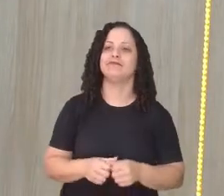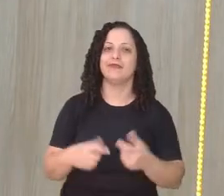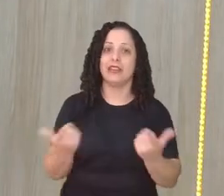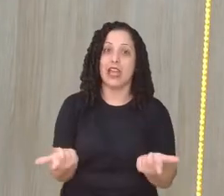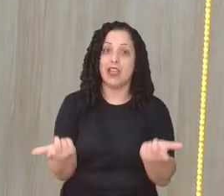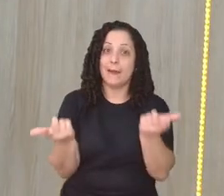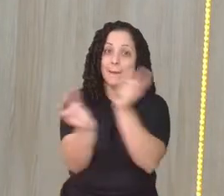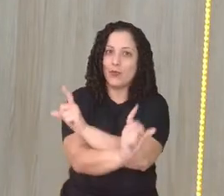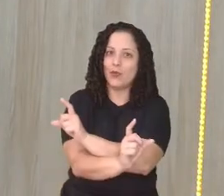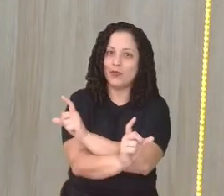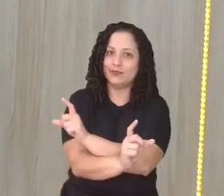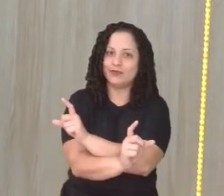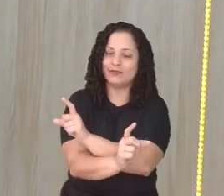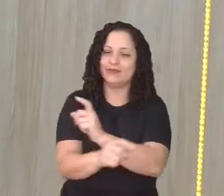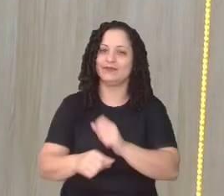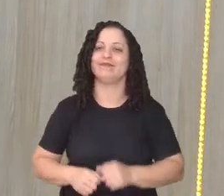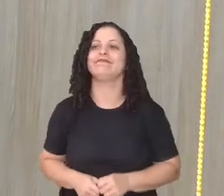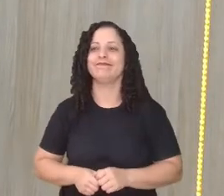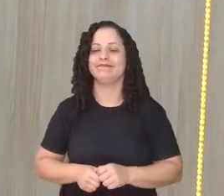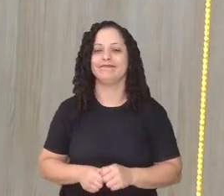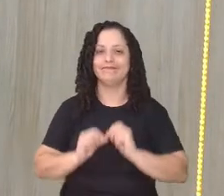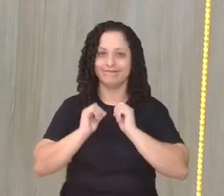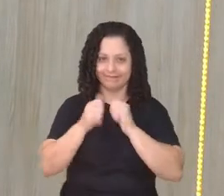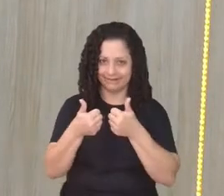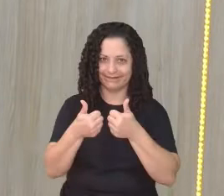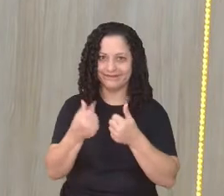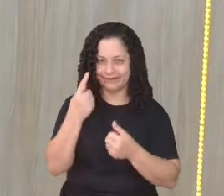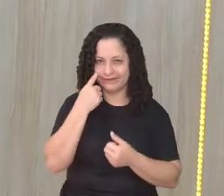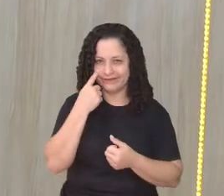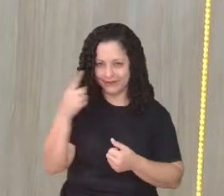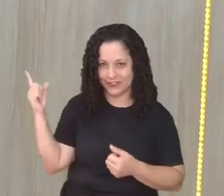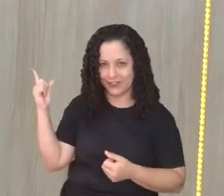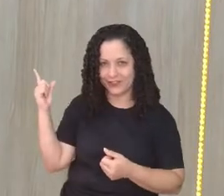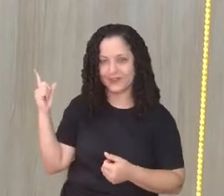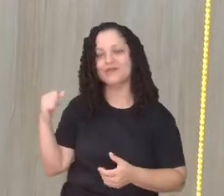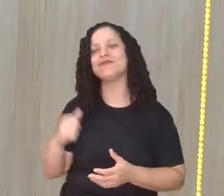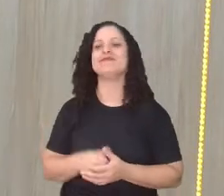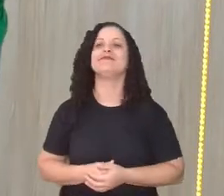Girei. Girei. Tá? Sem problema?